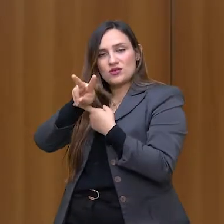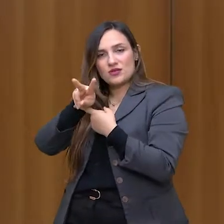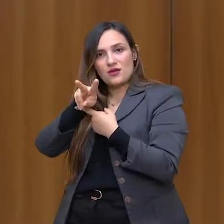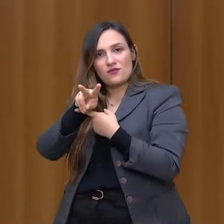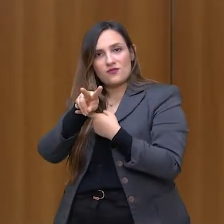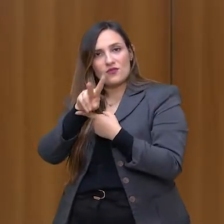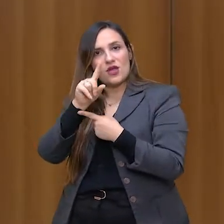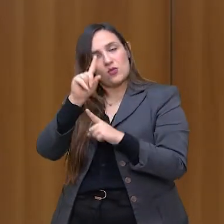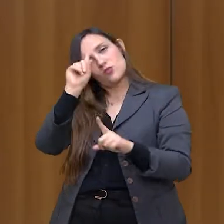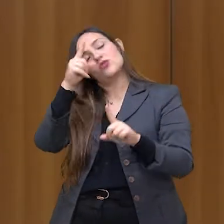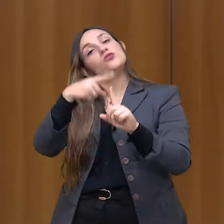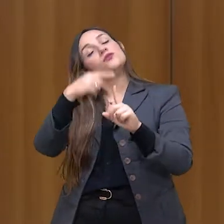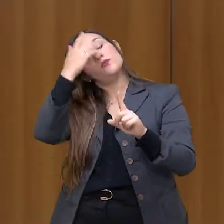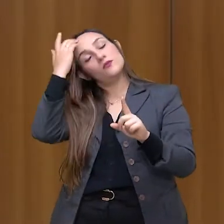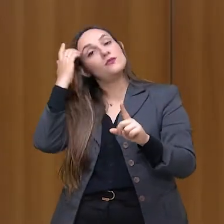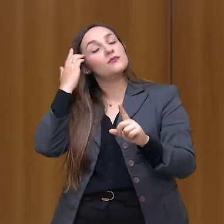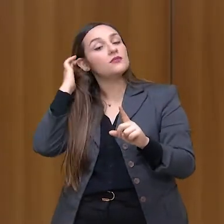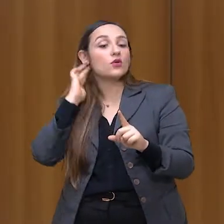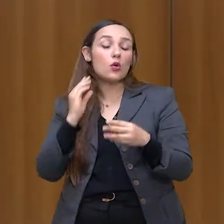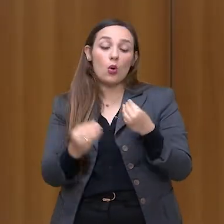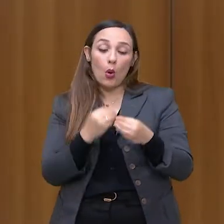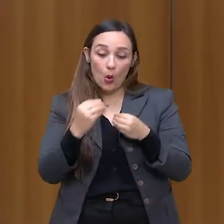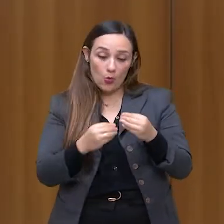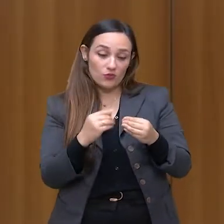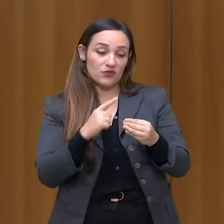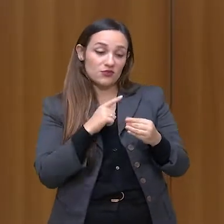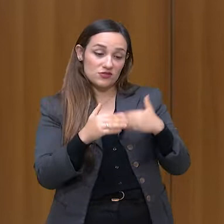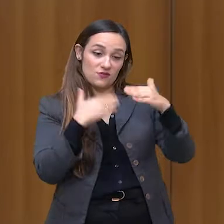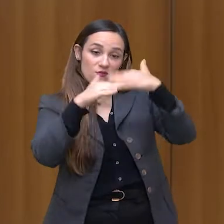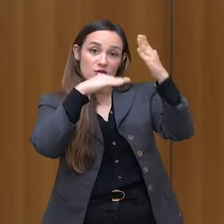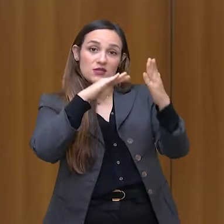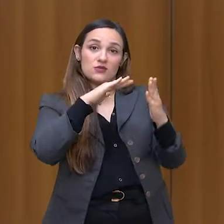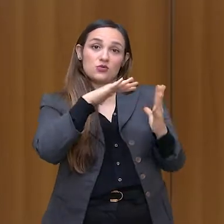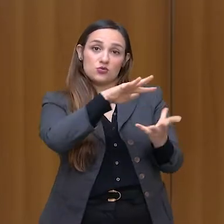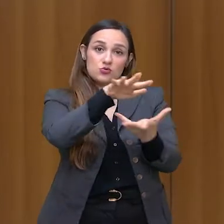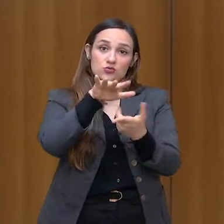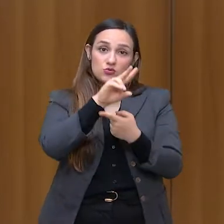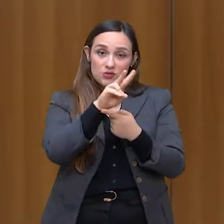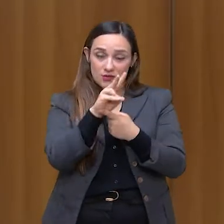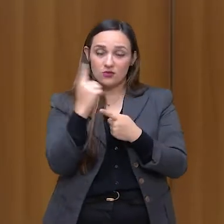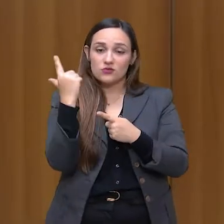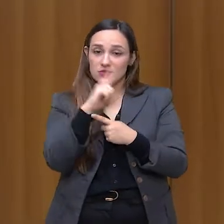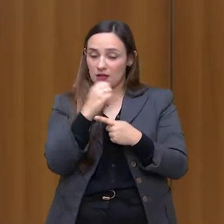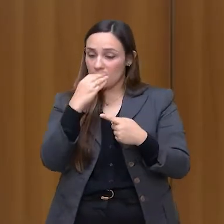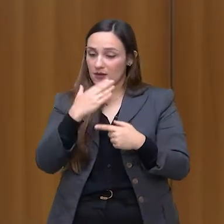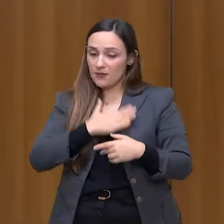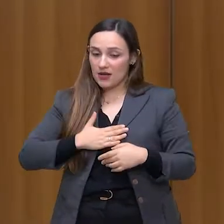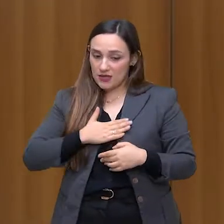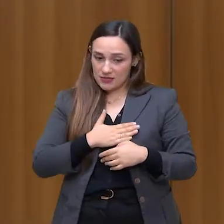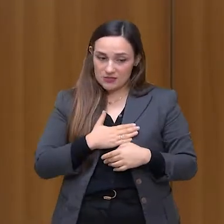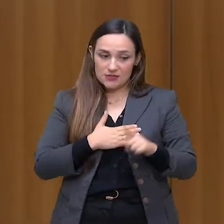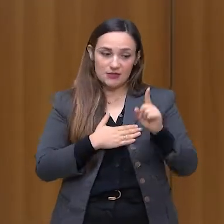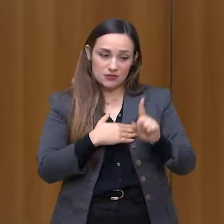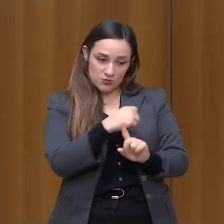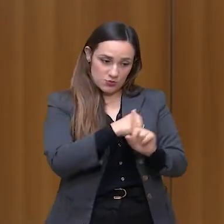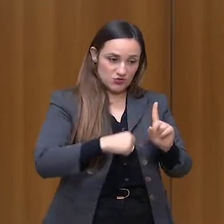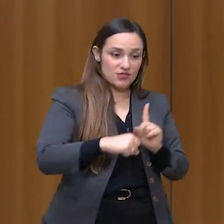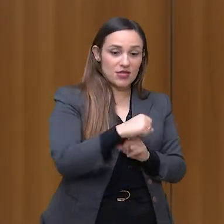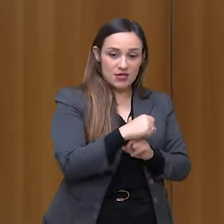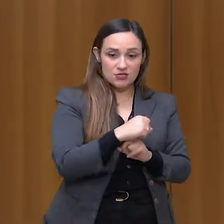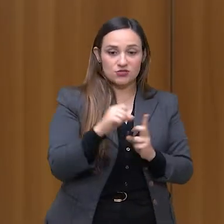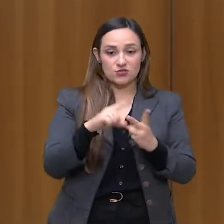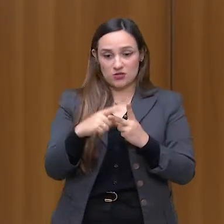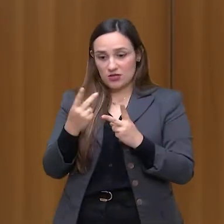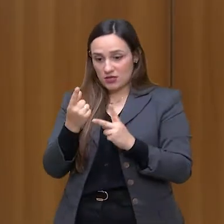como pensar para que a gente possa ter um desenvolvimento sustentável, que é aquele que atenda simultaneamente